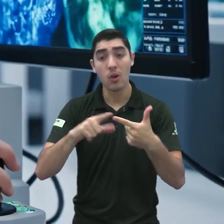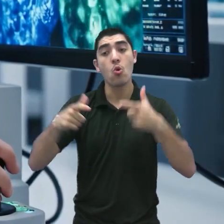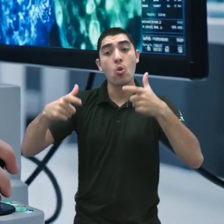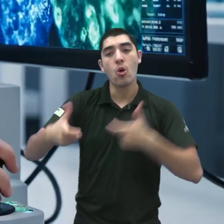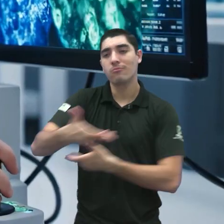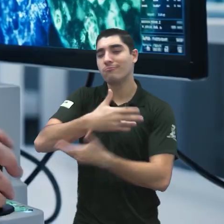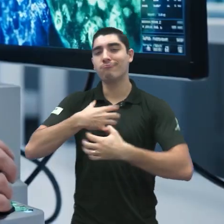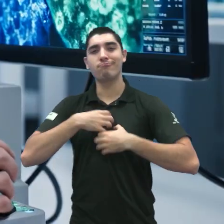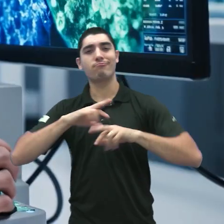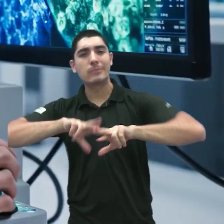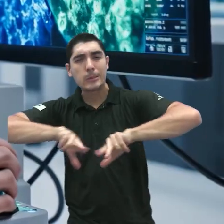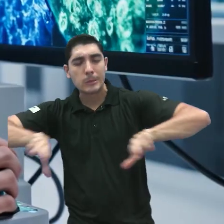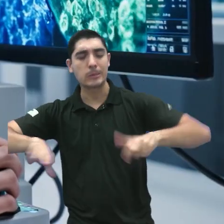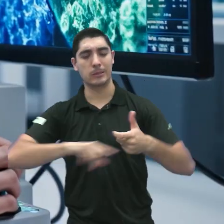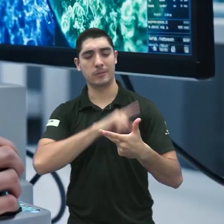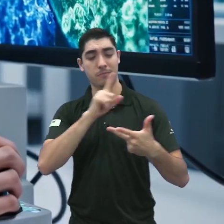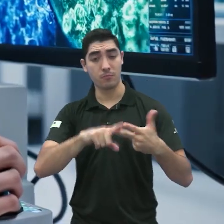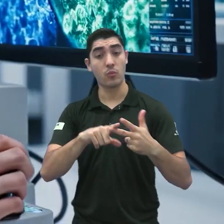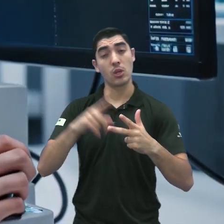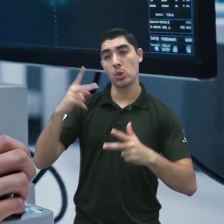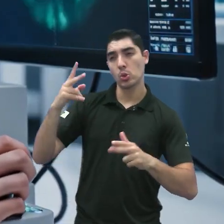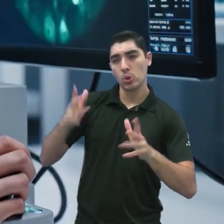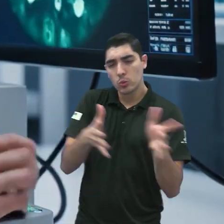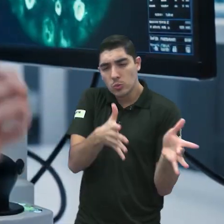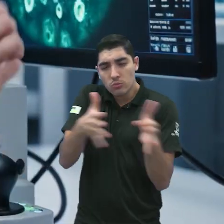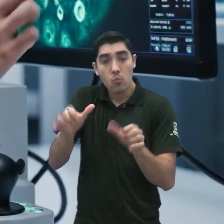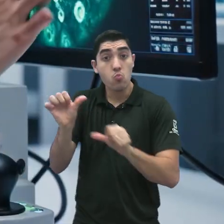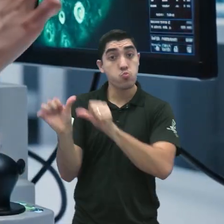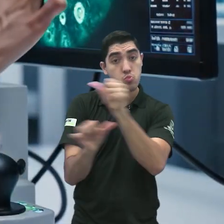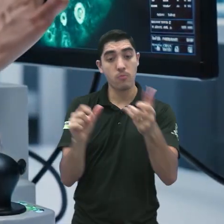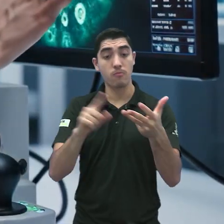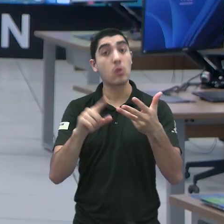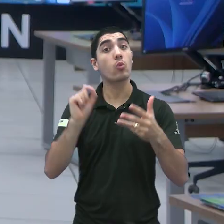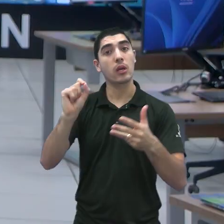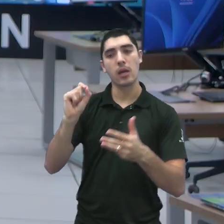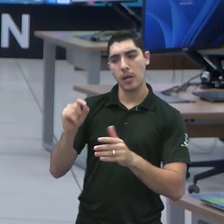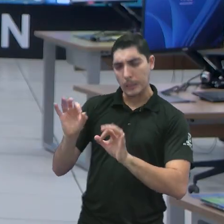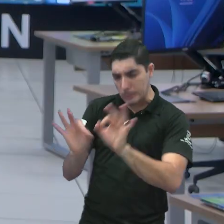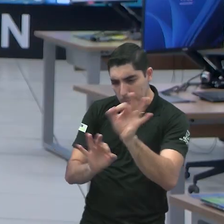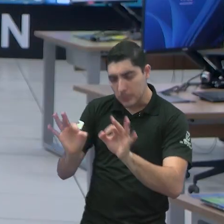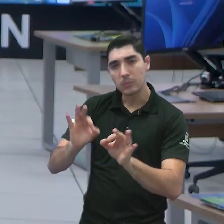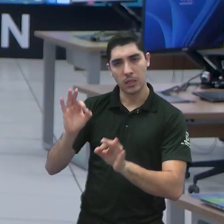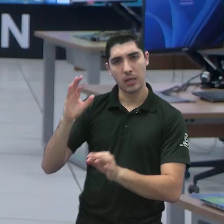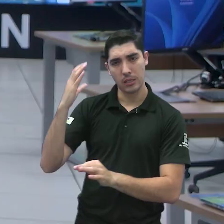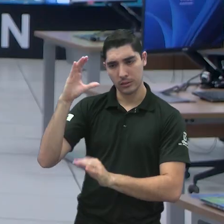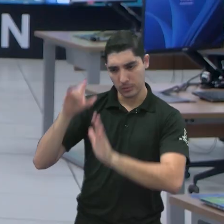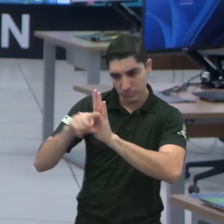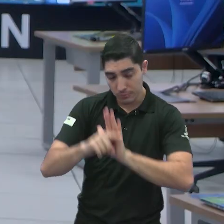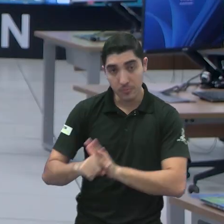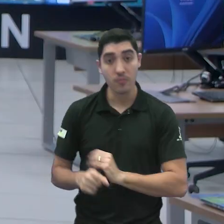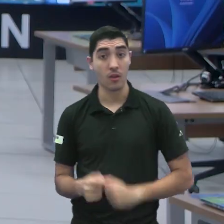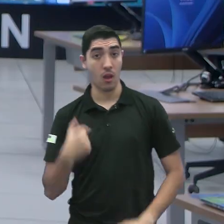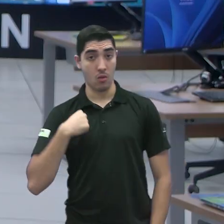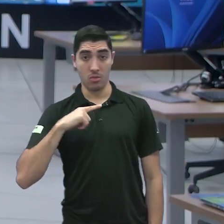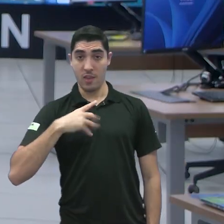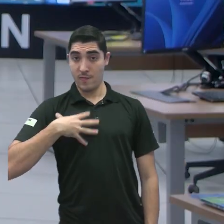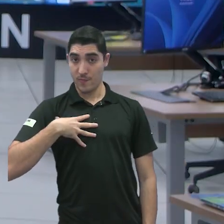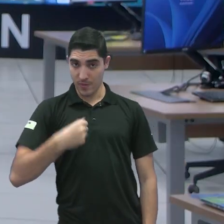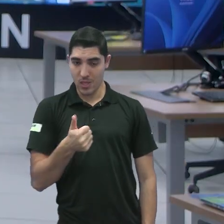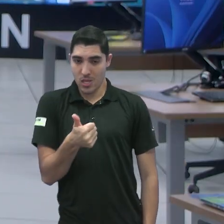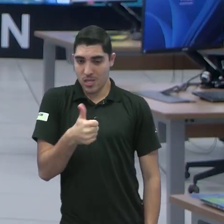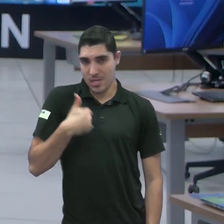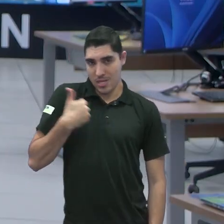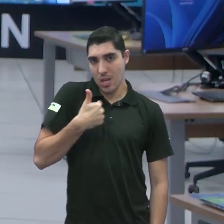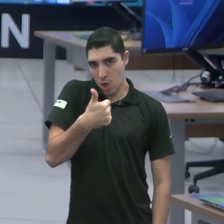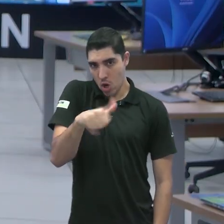inspira novas trajetórias e fortalece a produção científica. Eu tenho um filho de 11 anos, eu vejo pelas